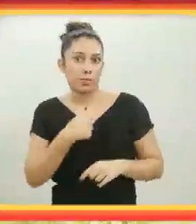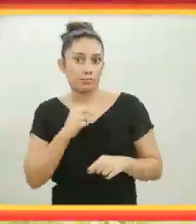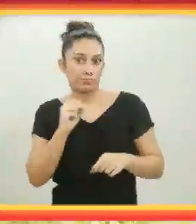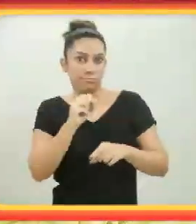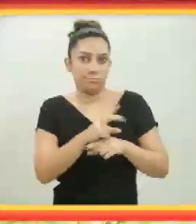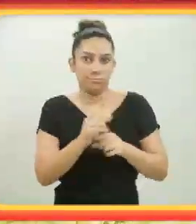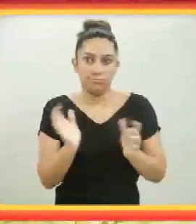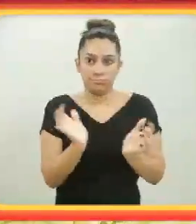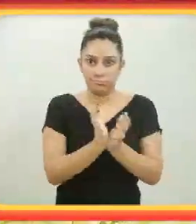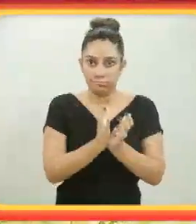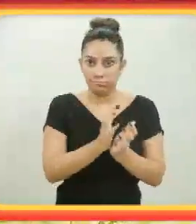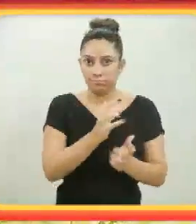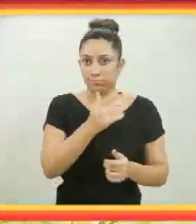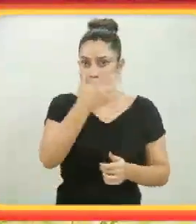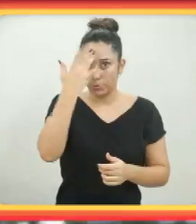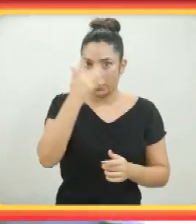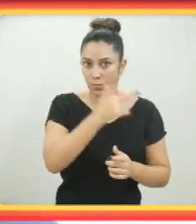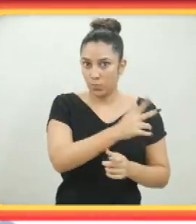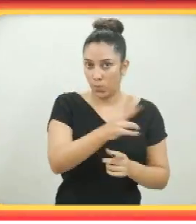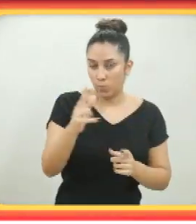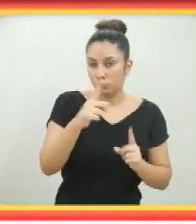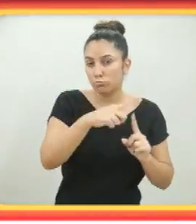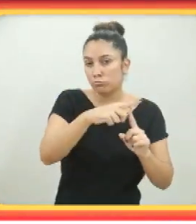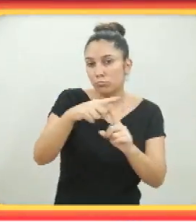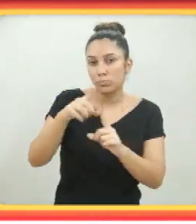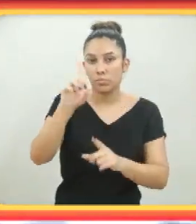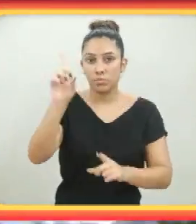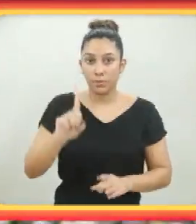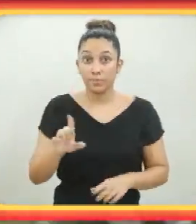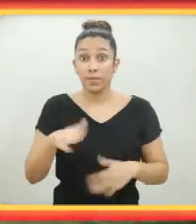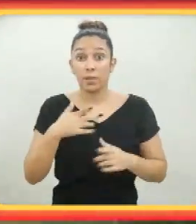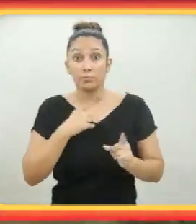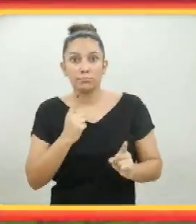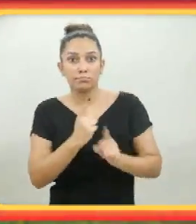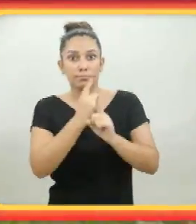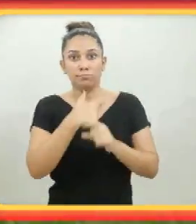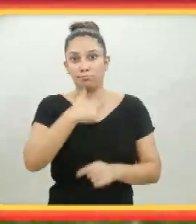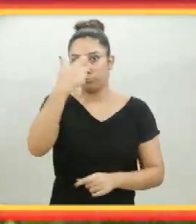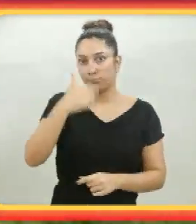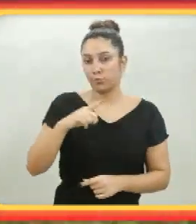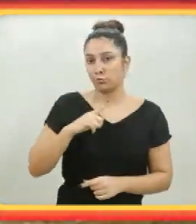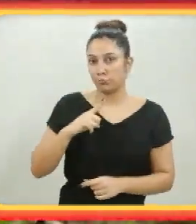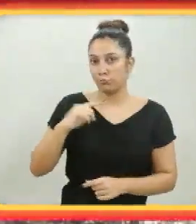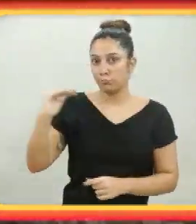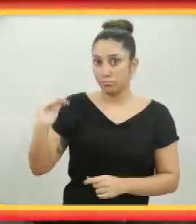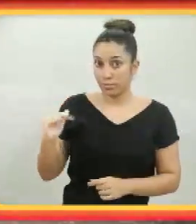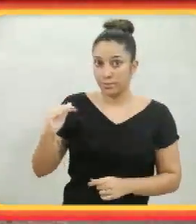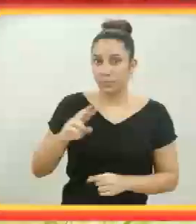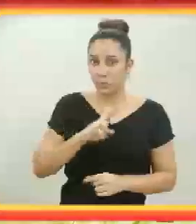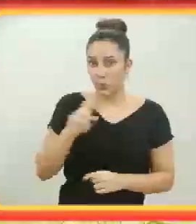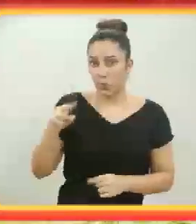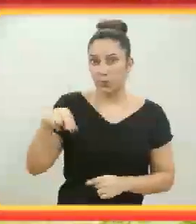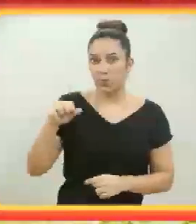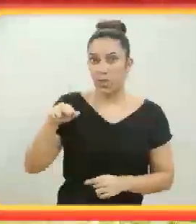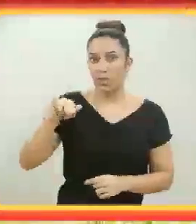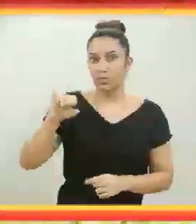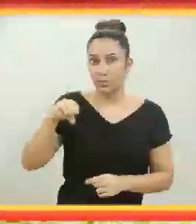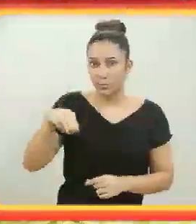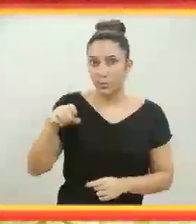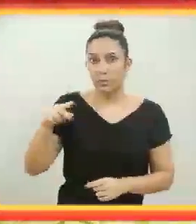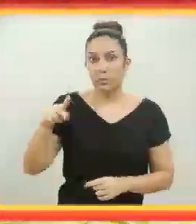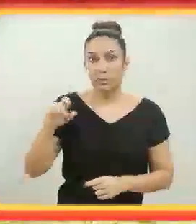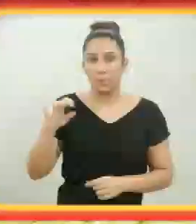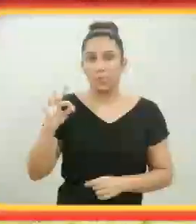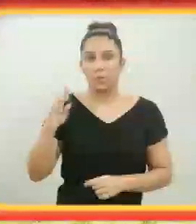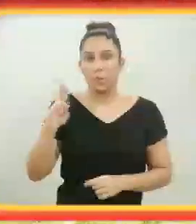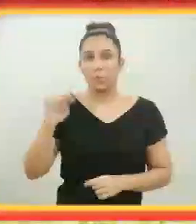tive oportunidade de estar ali com pessoas de deficiência, e foi onde que eu